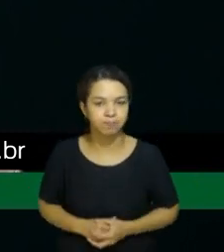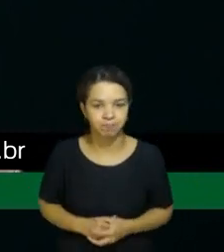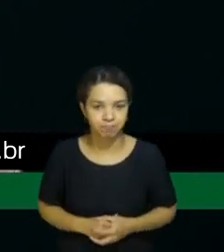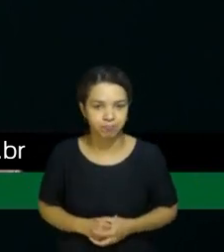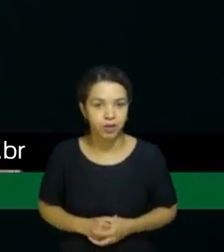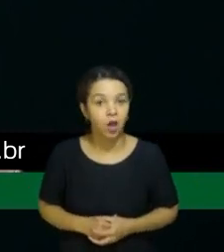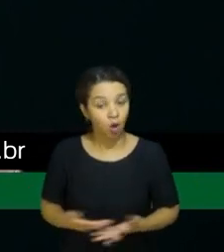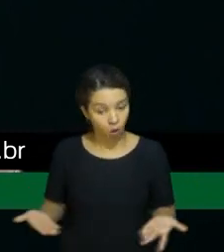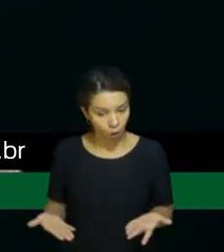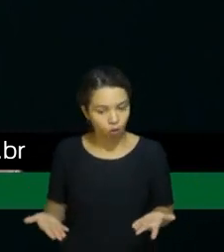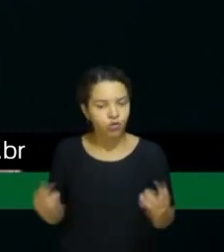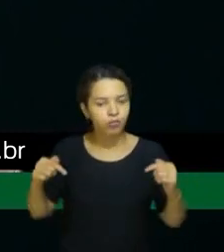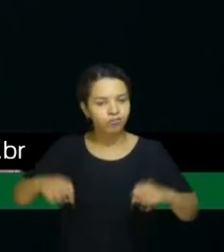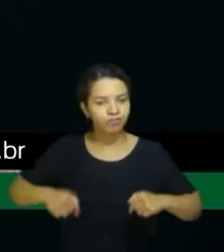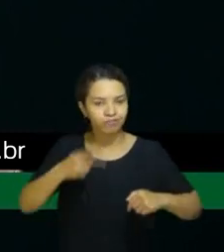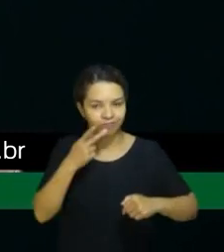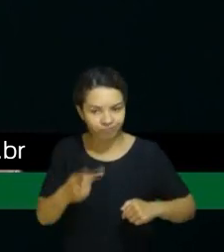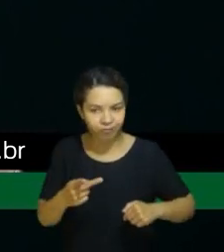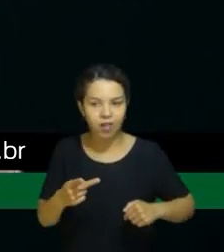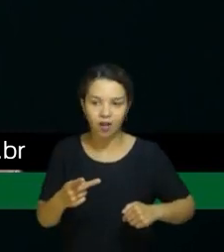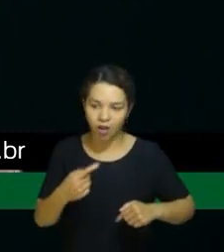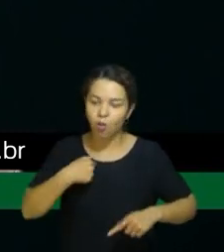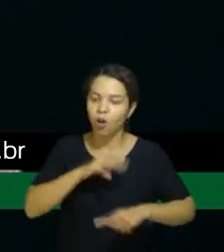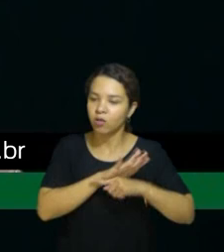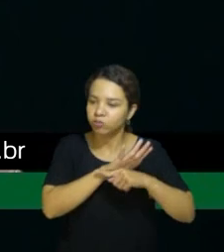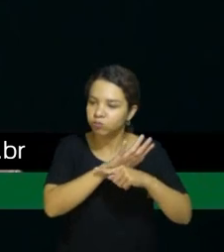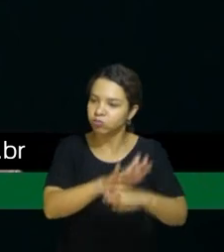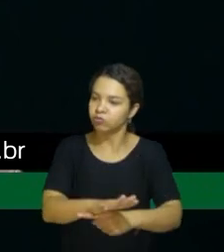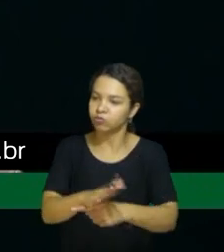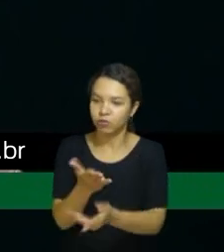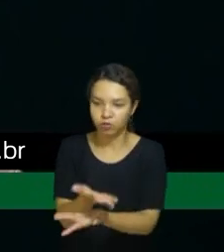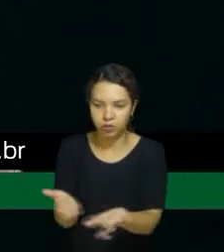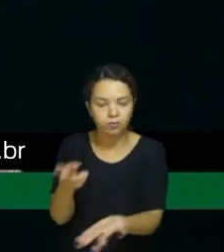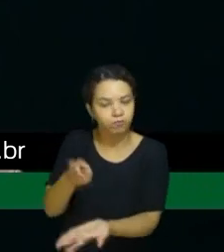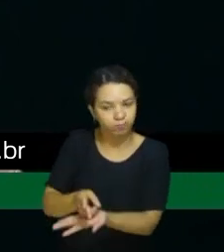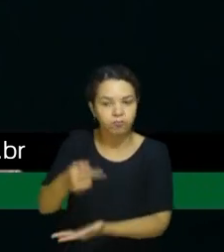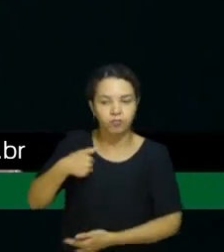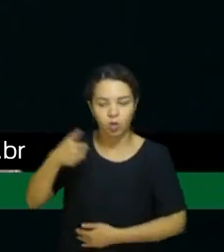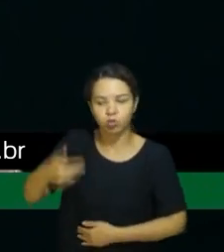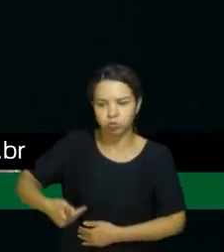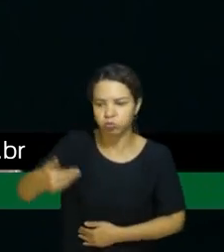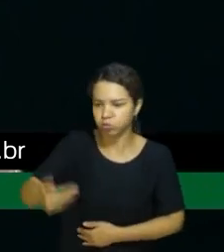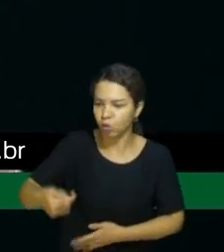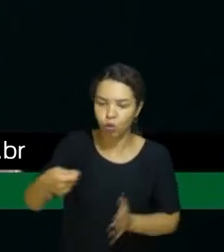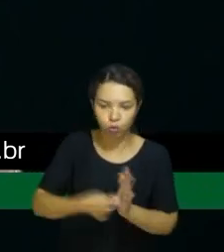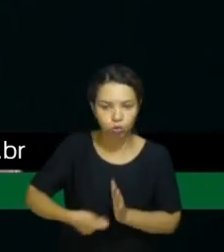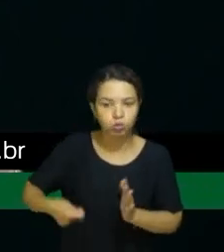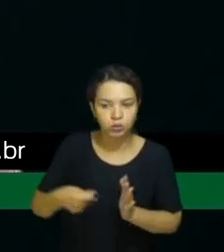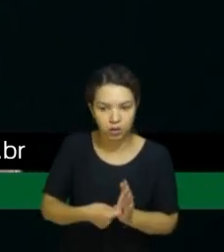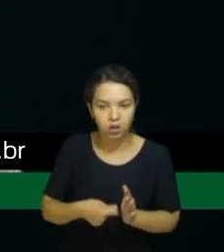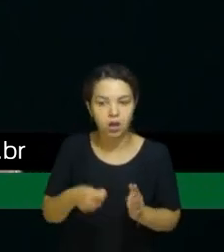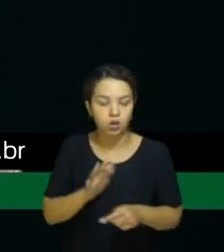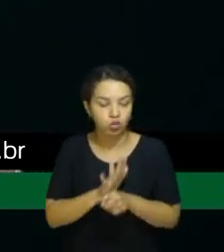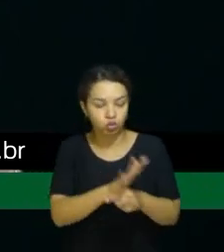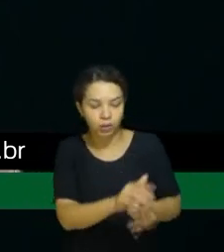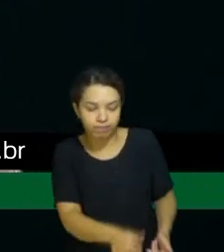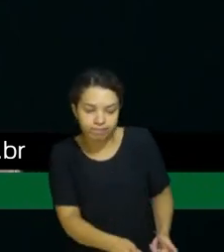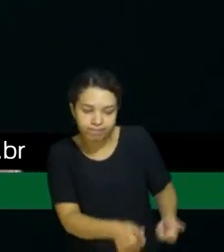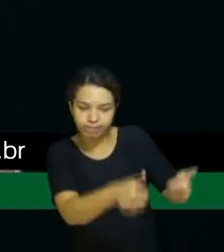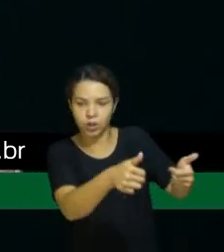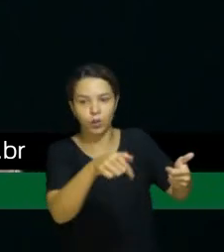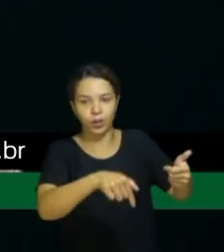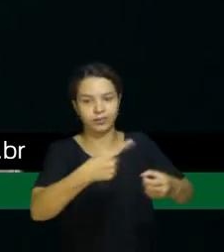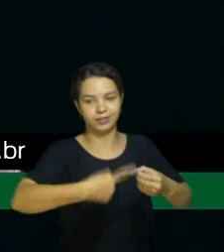comigo aqui vocês têm um deputado que vai continuar lutando pelo melhor paraa cidade e esta cidade que